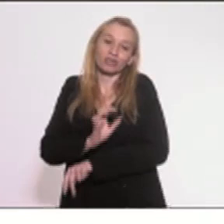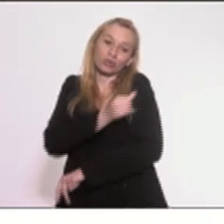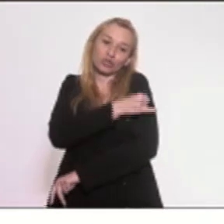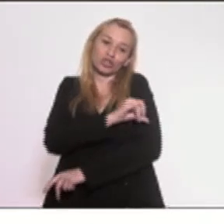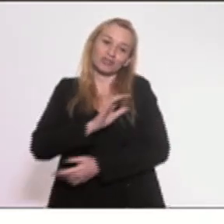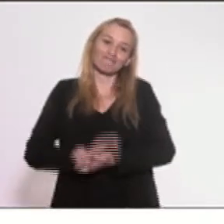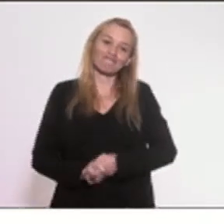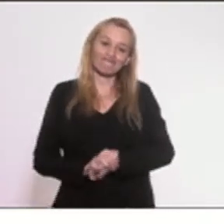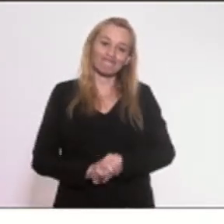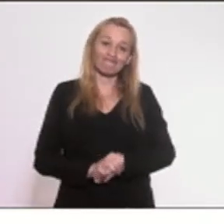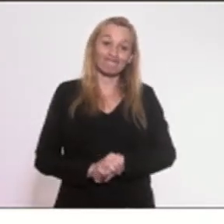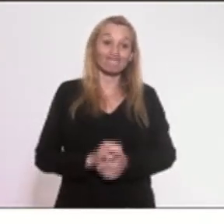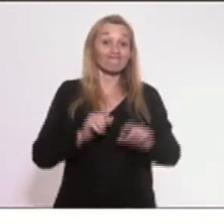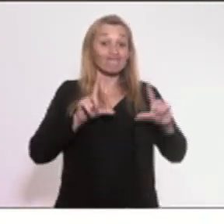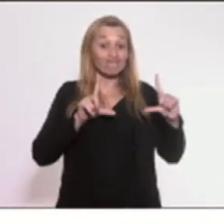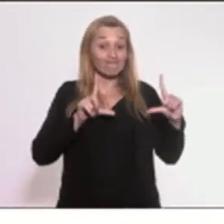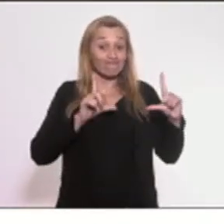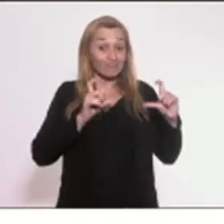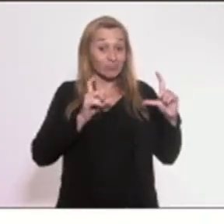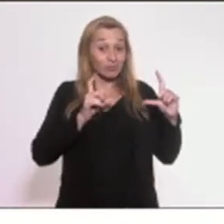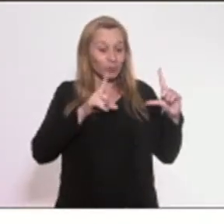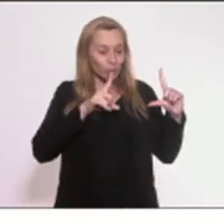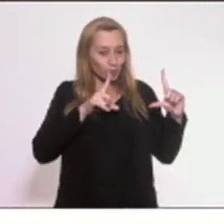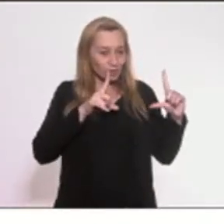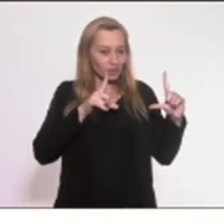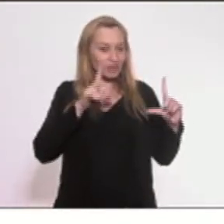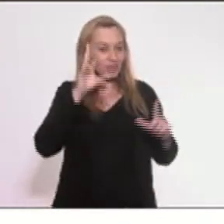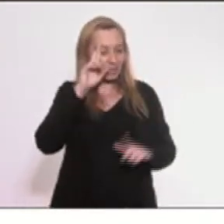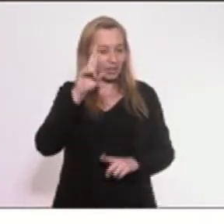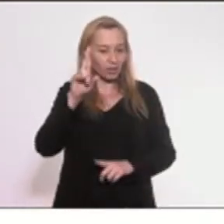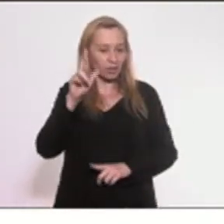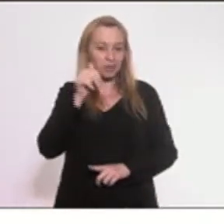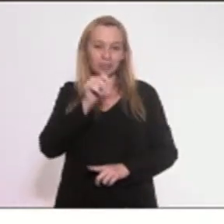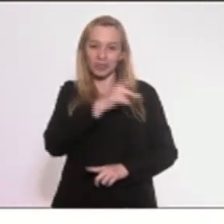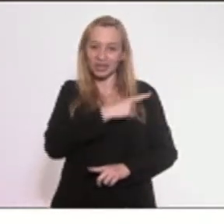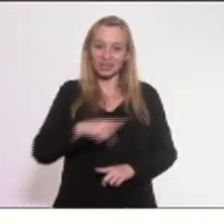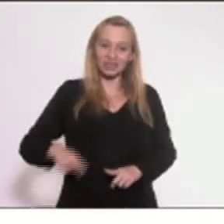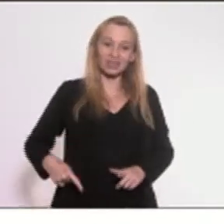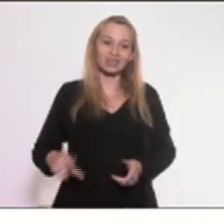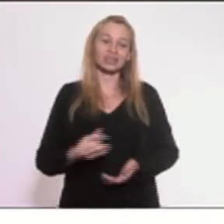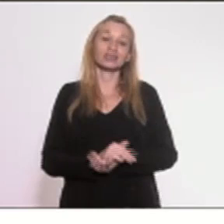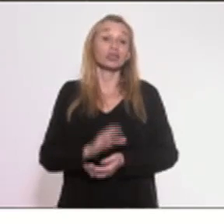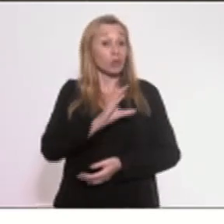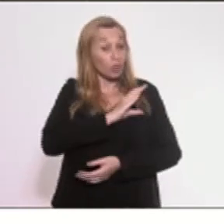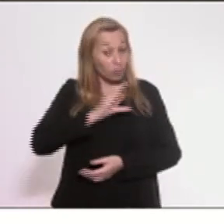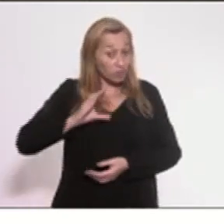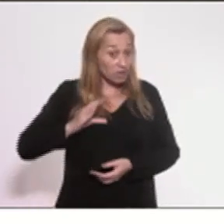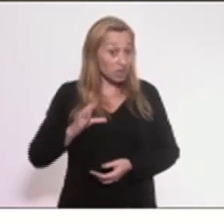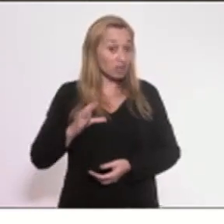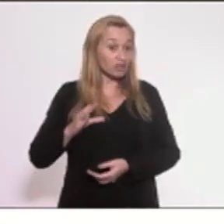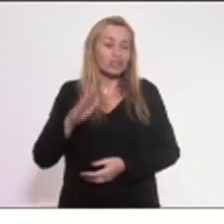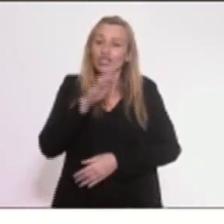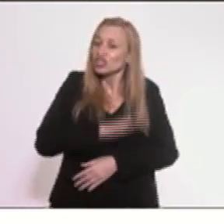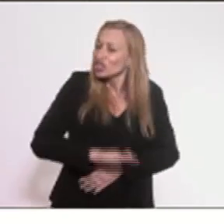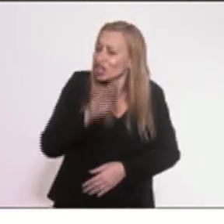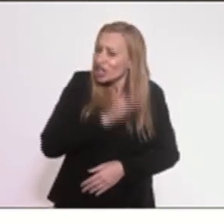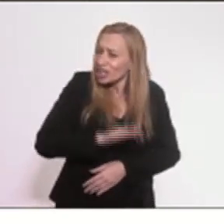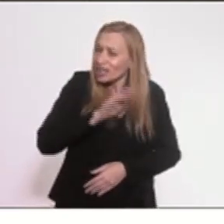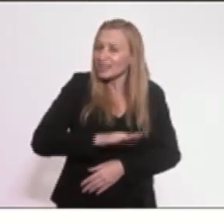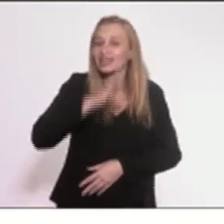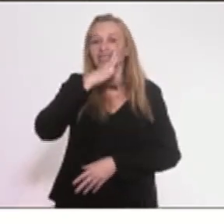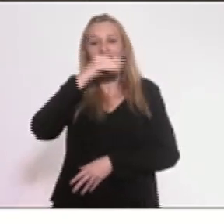Janeiro. Traga aqui uma imagem, senhora Presidenta, que também preside a Comissão de Crianças